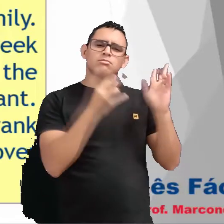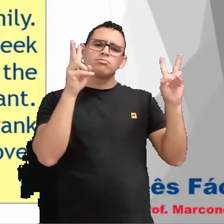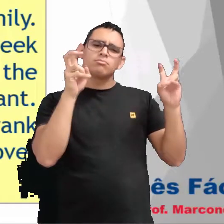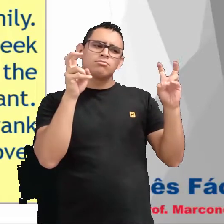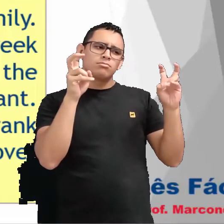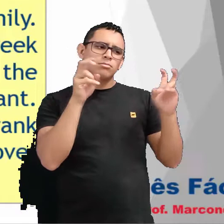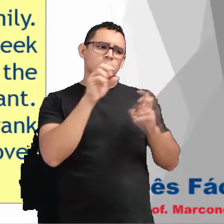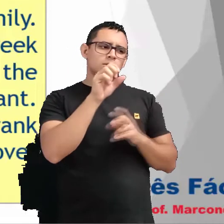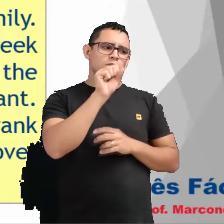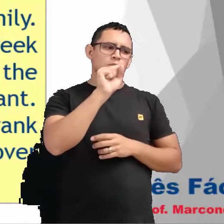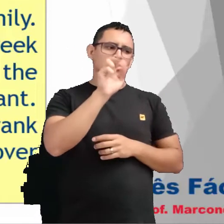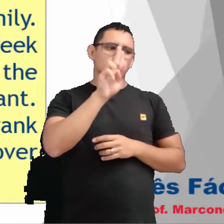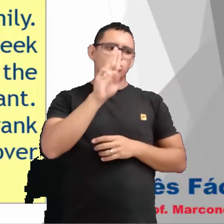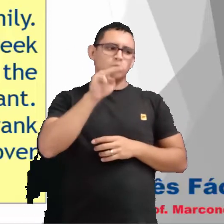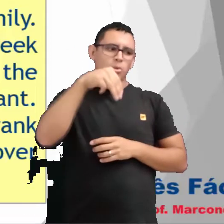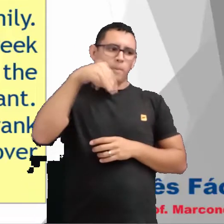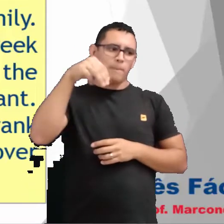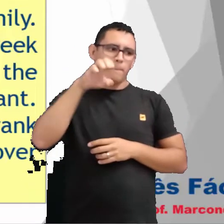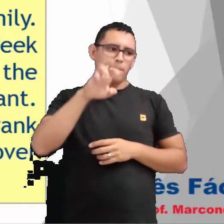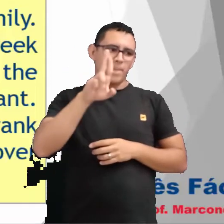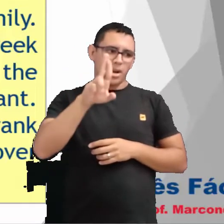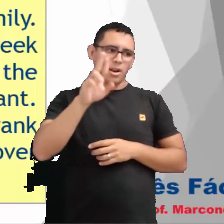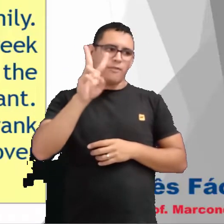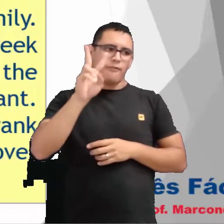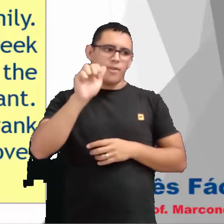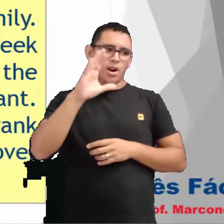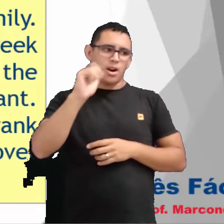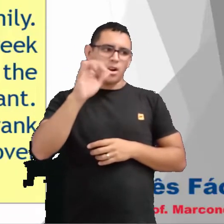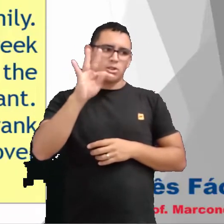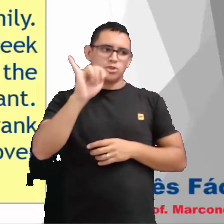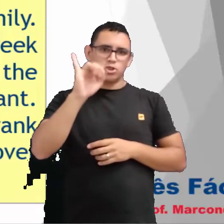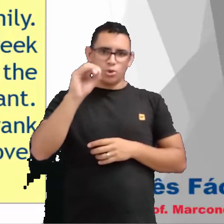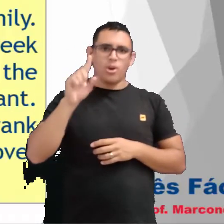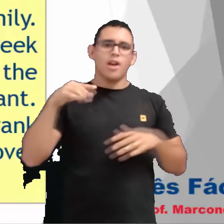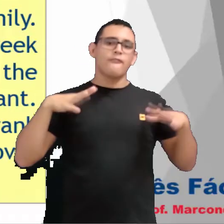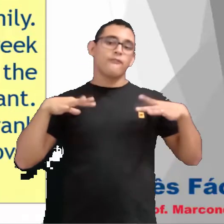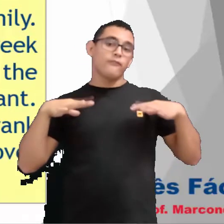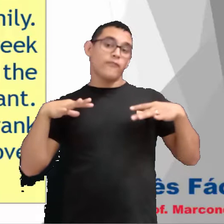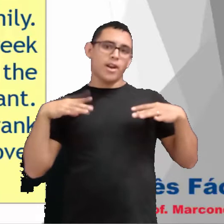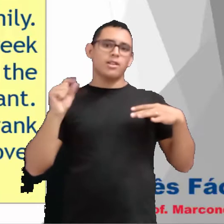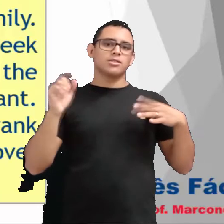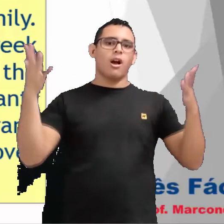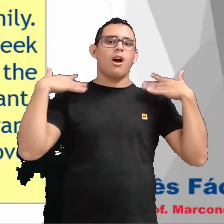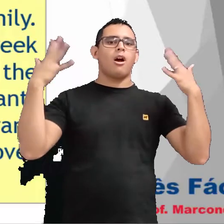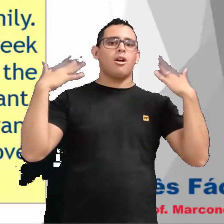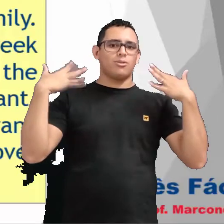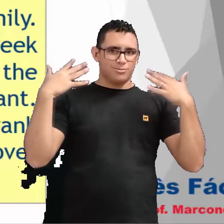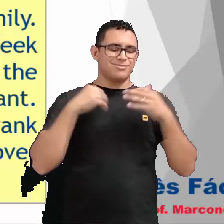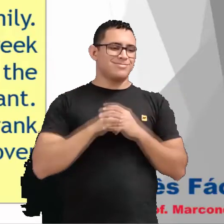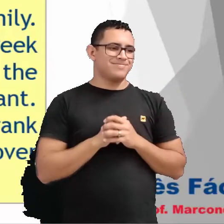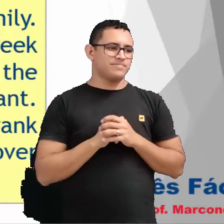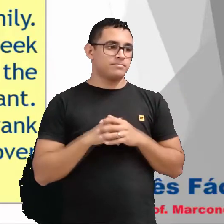sobre Summer Vacation, né? Férias de verão, ok? Summer Vacation. Vamos ler juntos, então? Vamos lá, olha